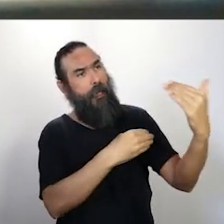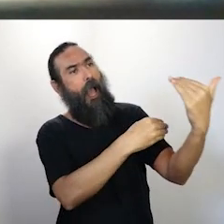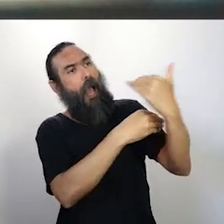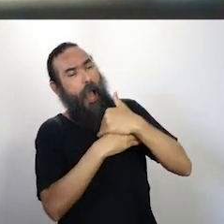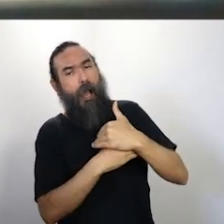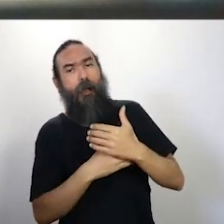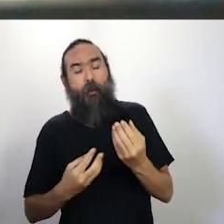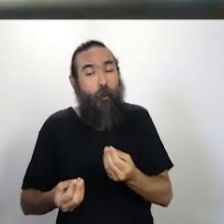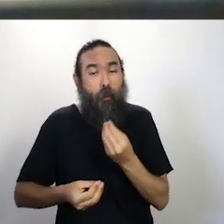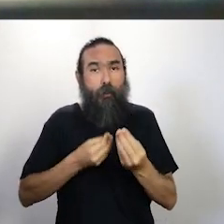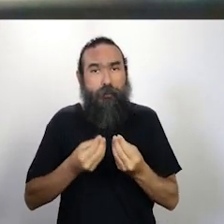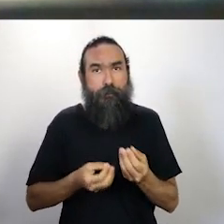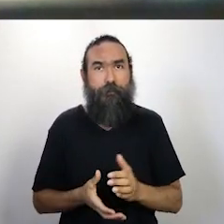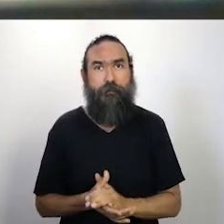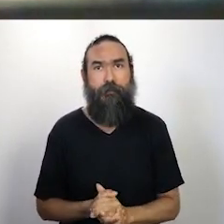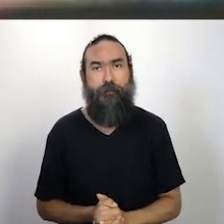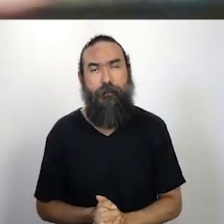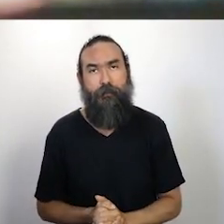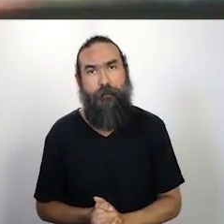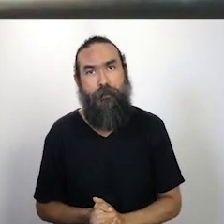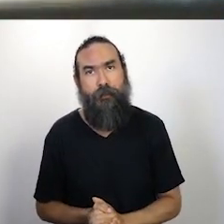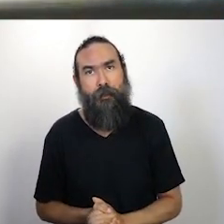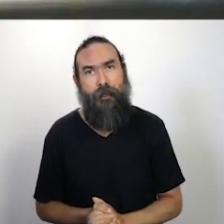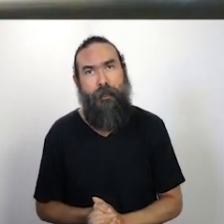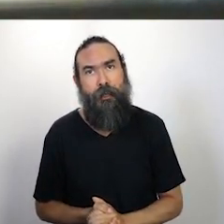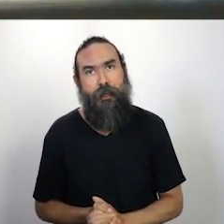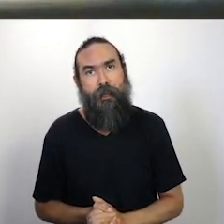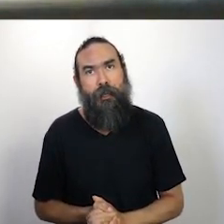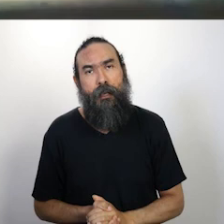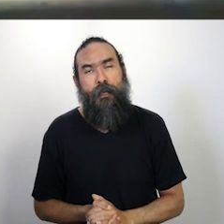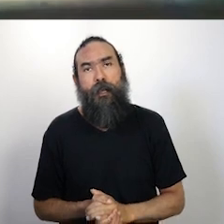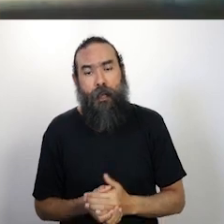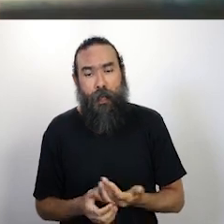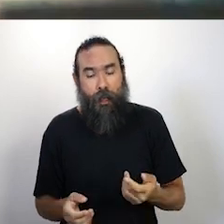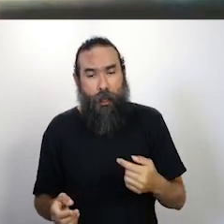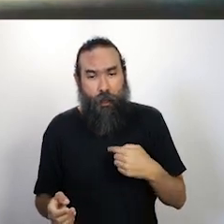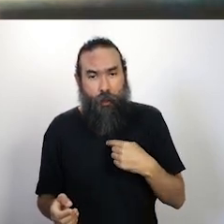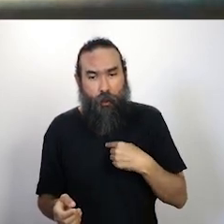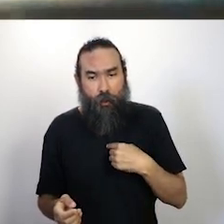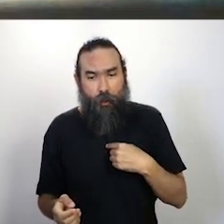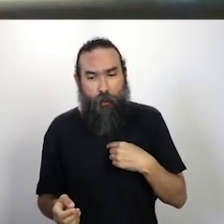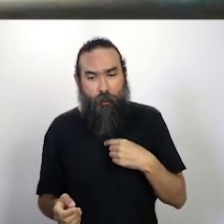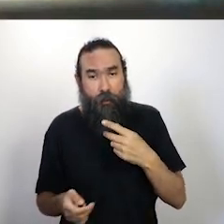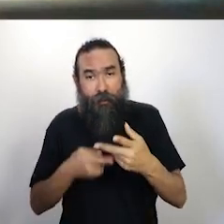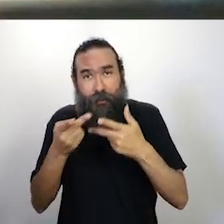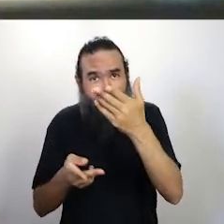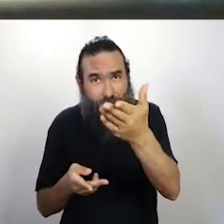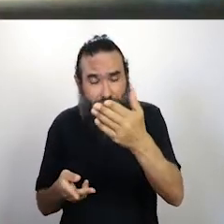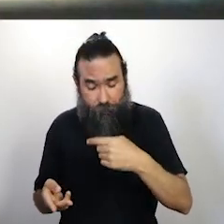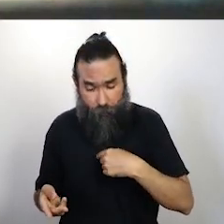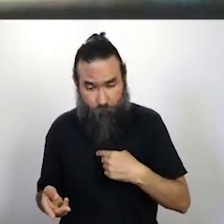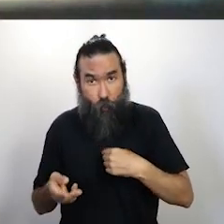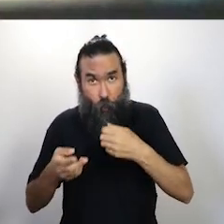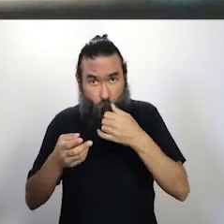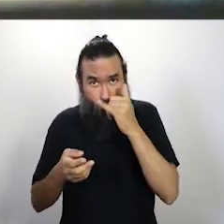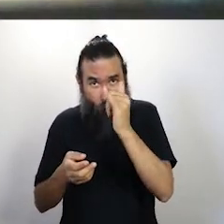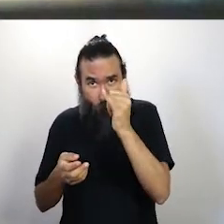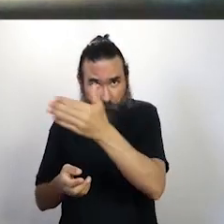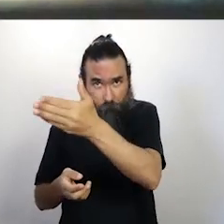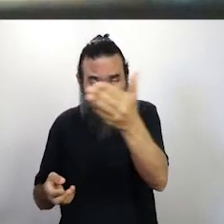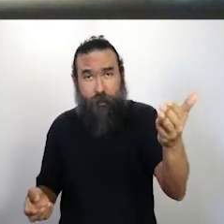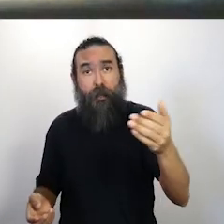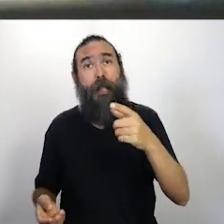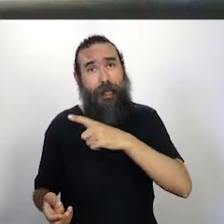colocou eu ia eu fiquei de colocar eu ia colocar o seguinte uma outra coisa que eu vou contar para vocês aqui que tem muita gente já se